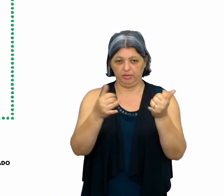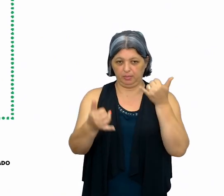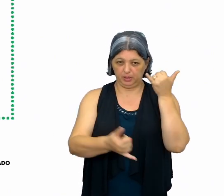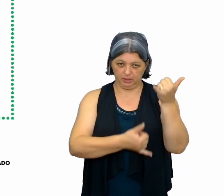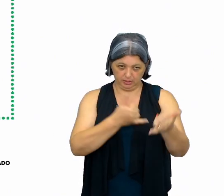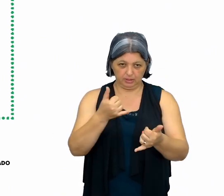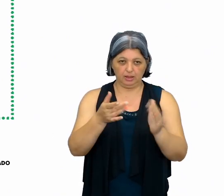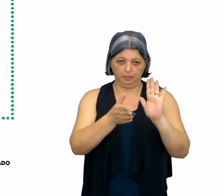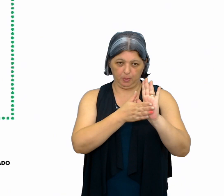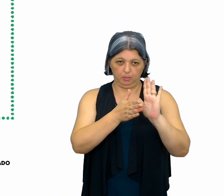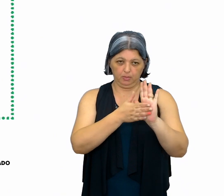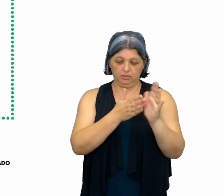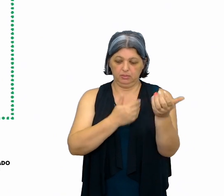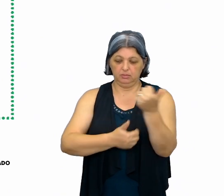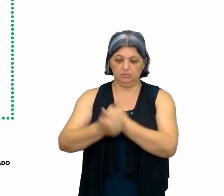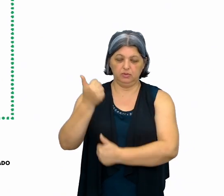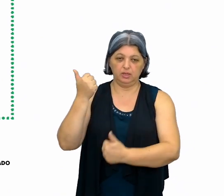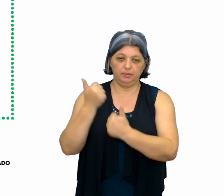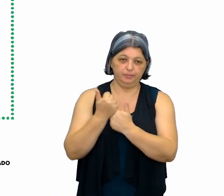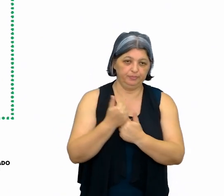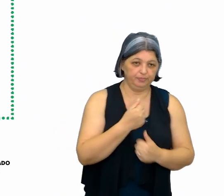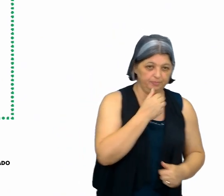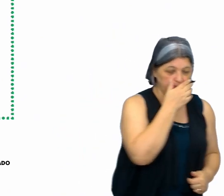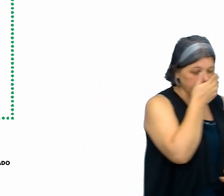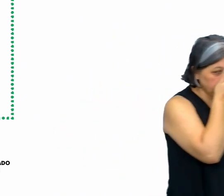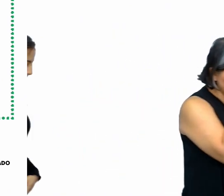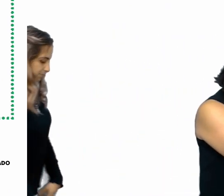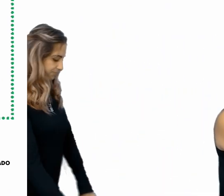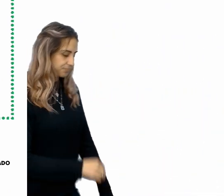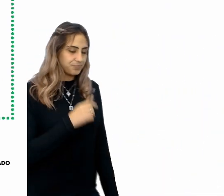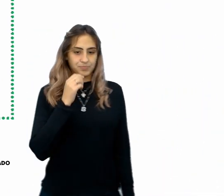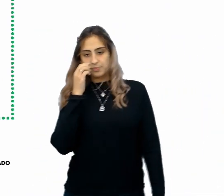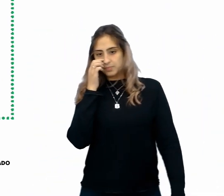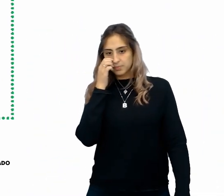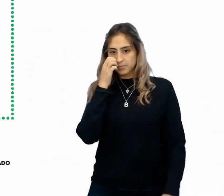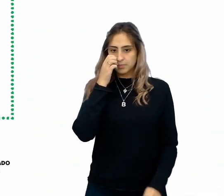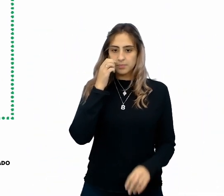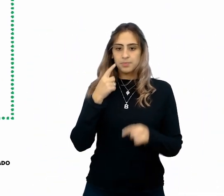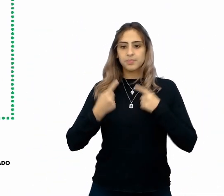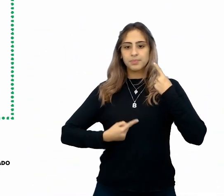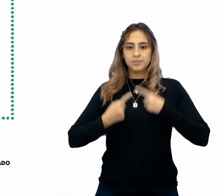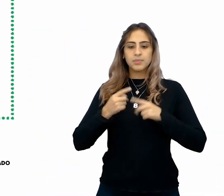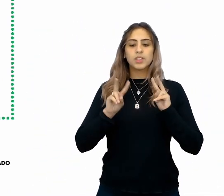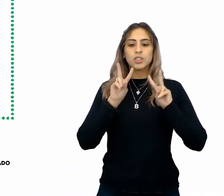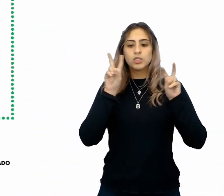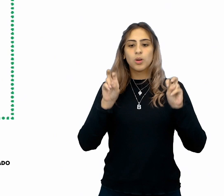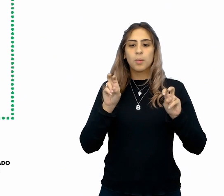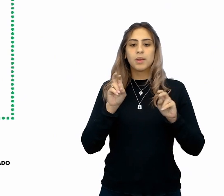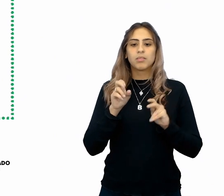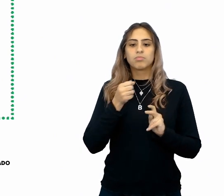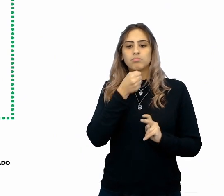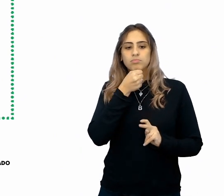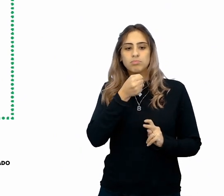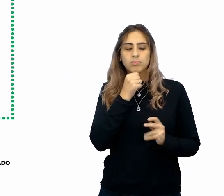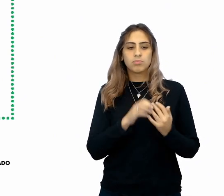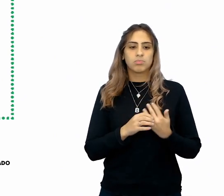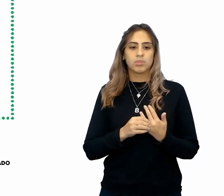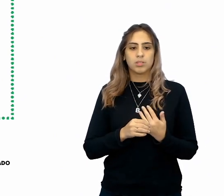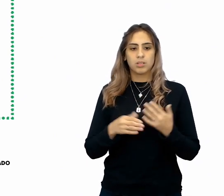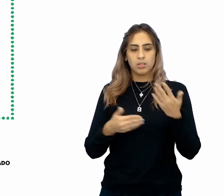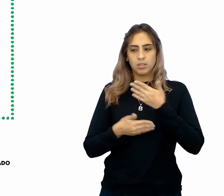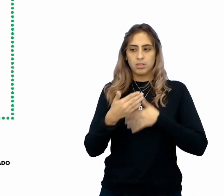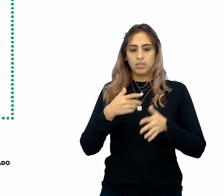é a proposta, tá? A exemplo do que discutimos sobre a reportagem no slide